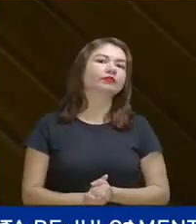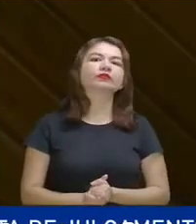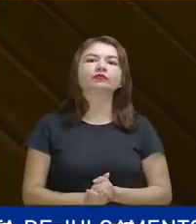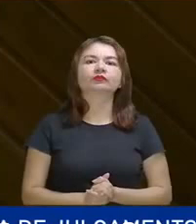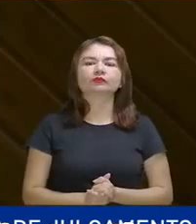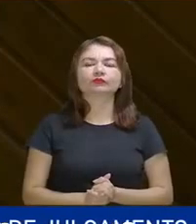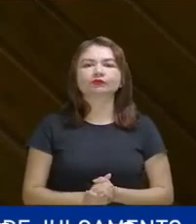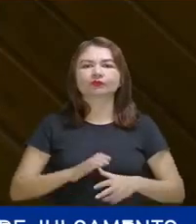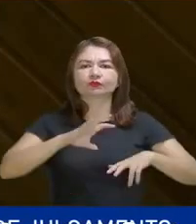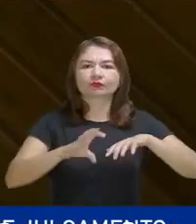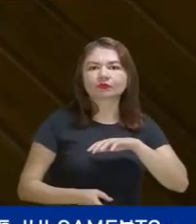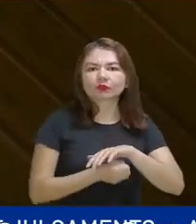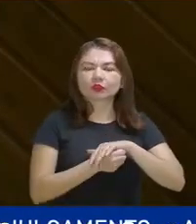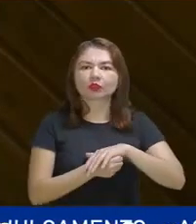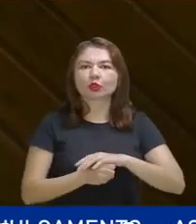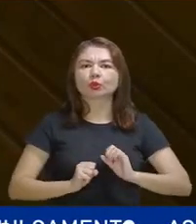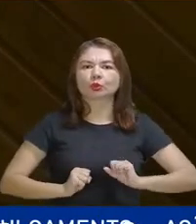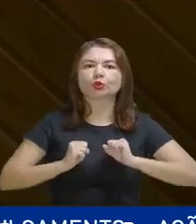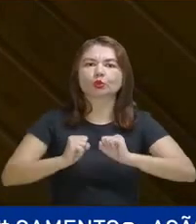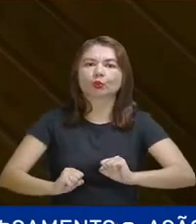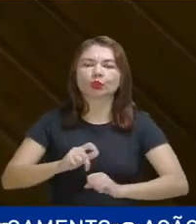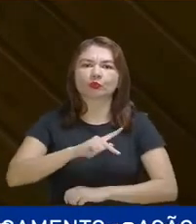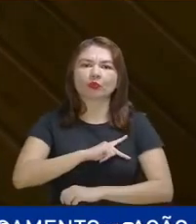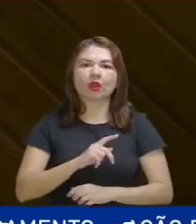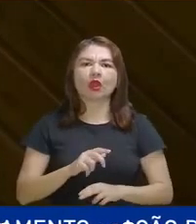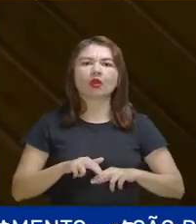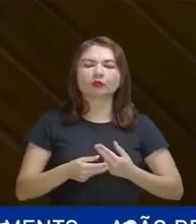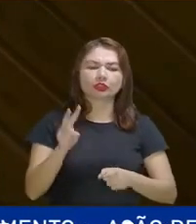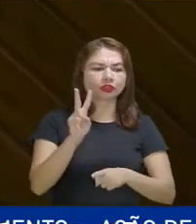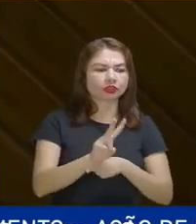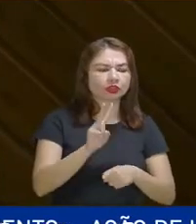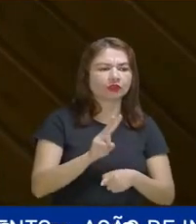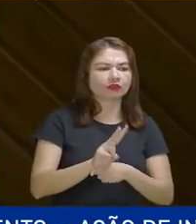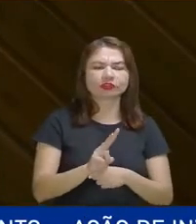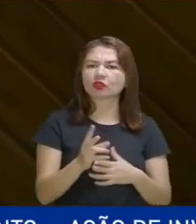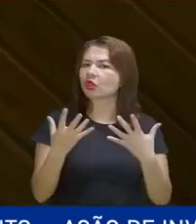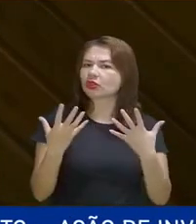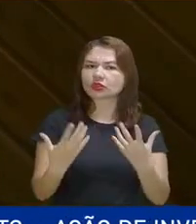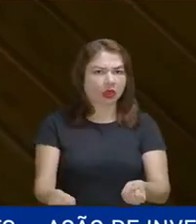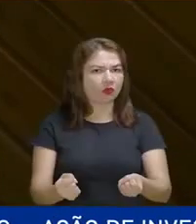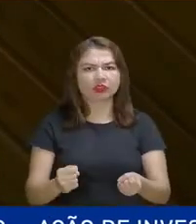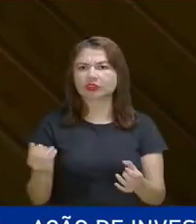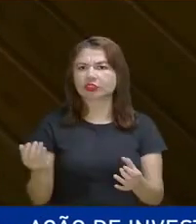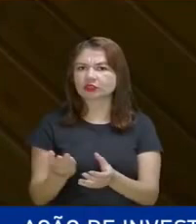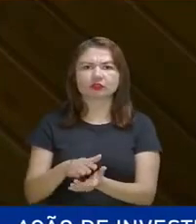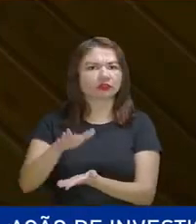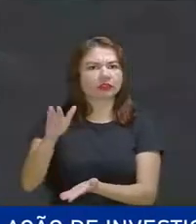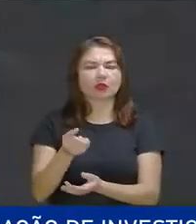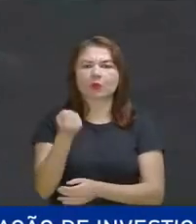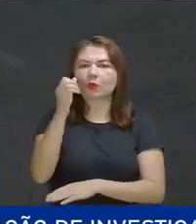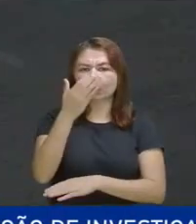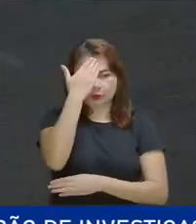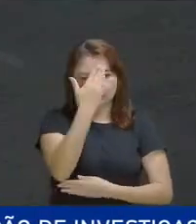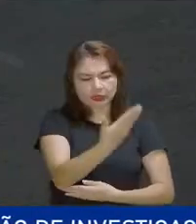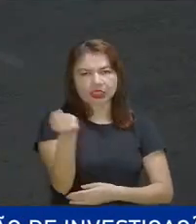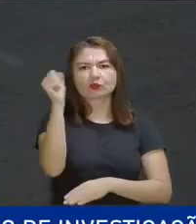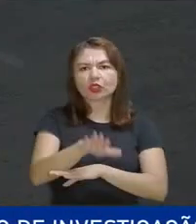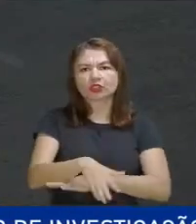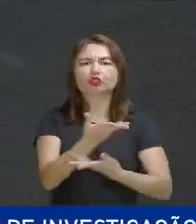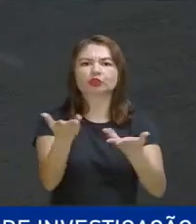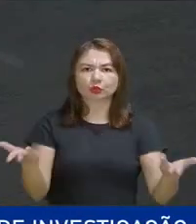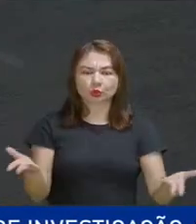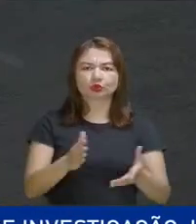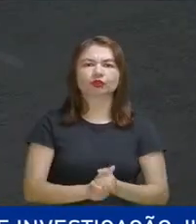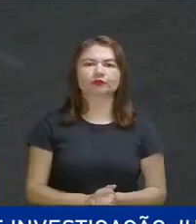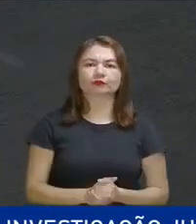abuso, é que a defesa dos réus vem pedir a improcedência desta ação, Excelência. São os termos. Muito obrigado. Boa tarde a todos. Agradecemos, doutor